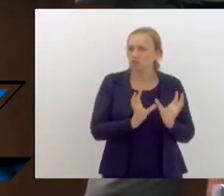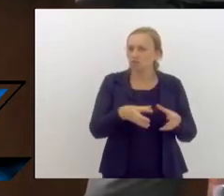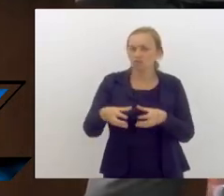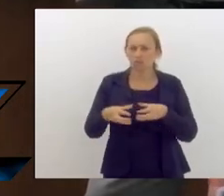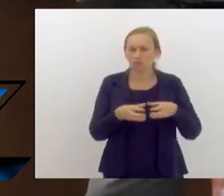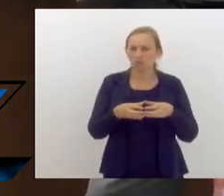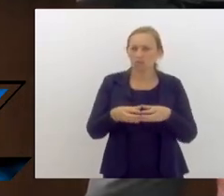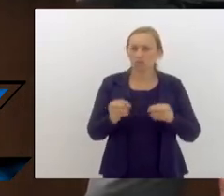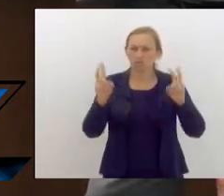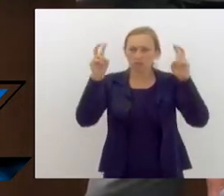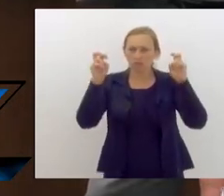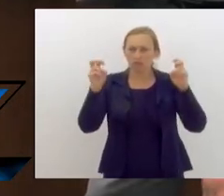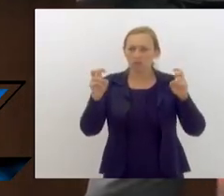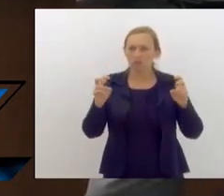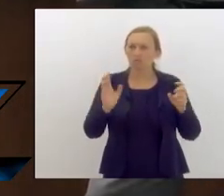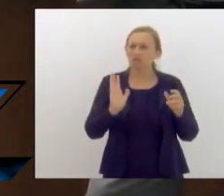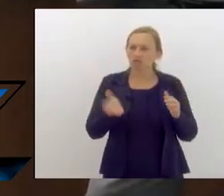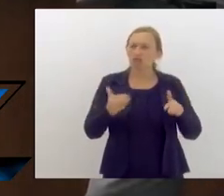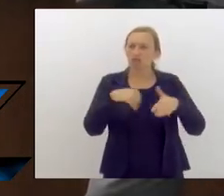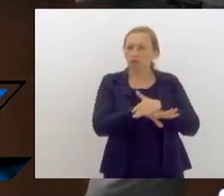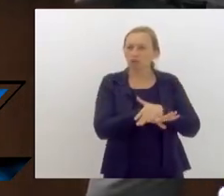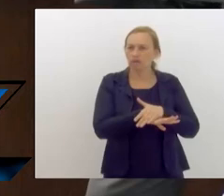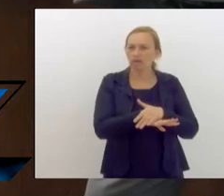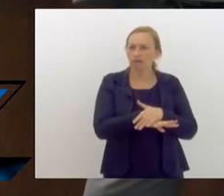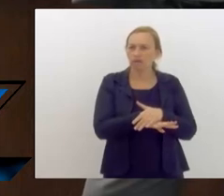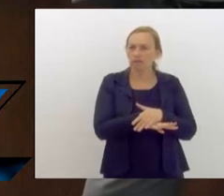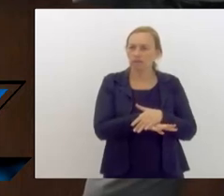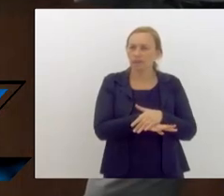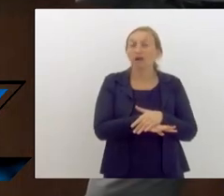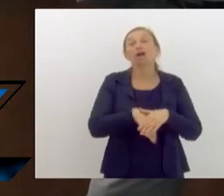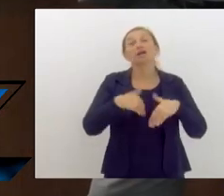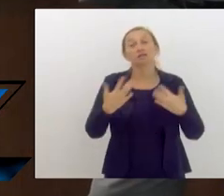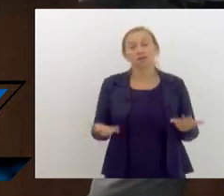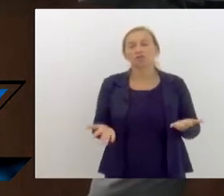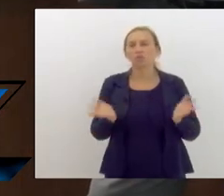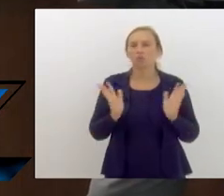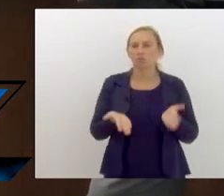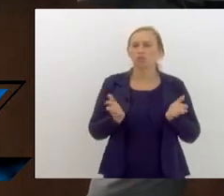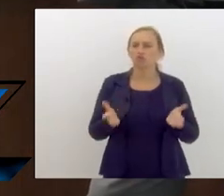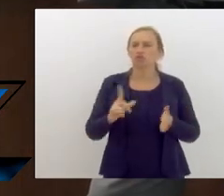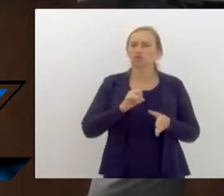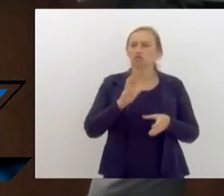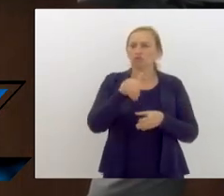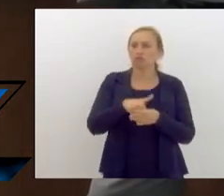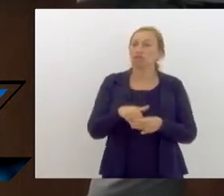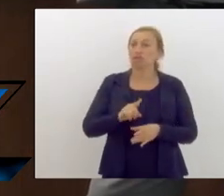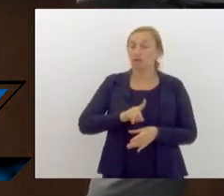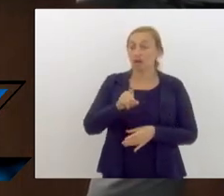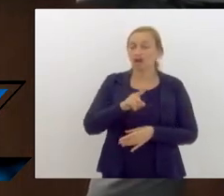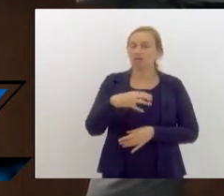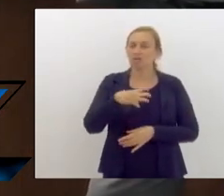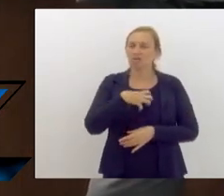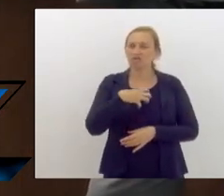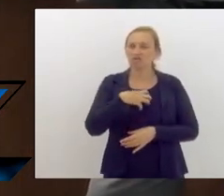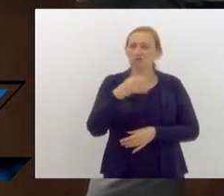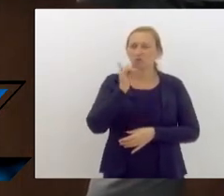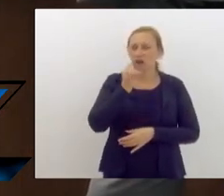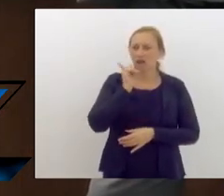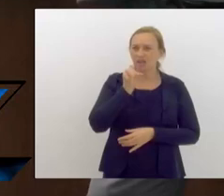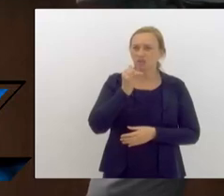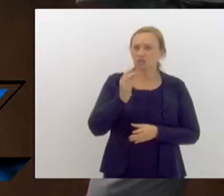temáticas ele tá automaticamente no arquivo então havia hoje uma votação lá no sentido do relator